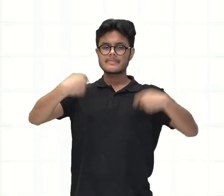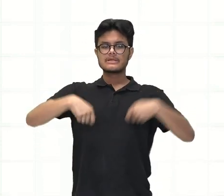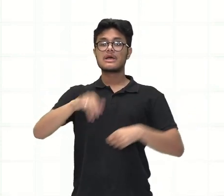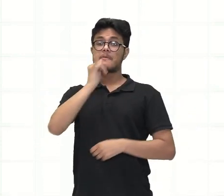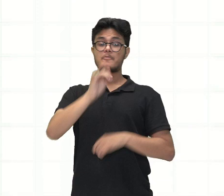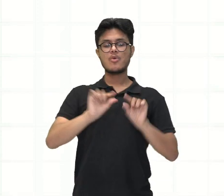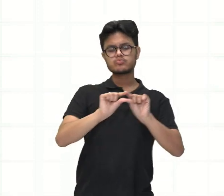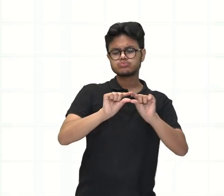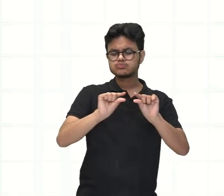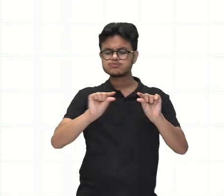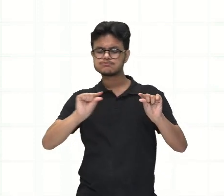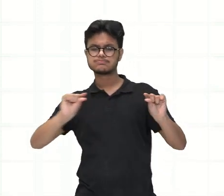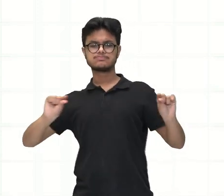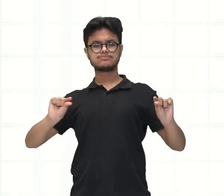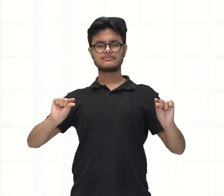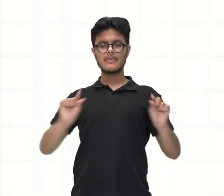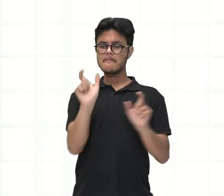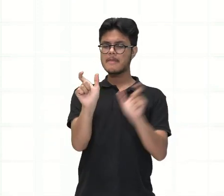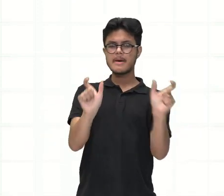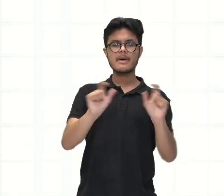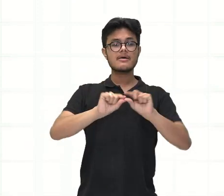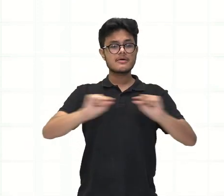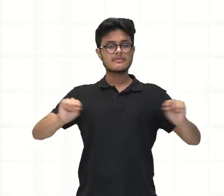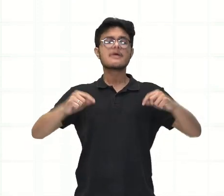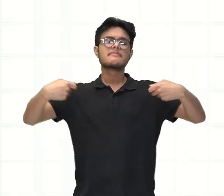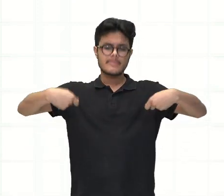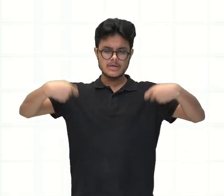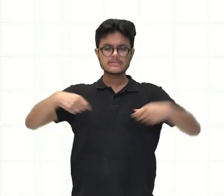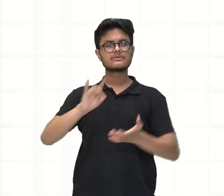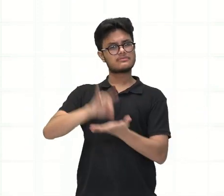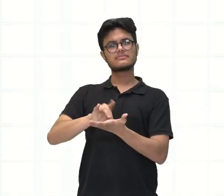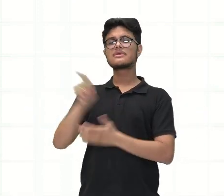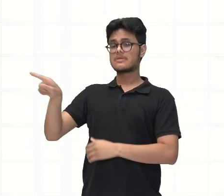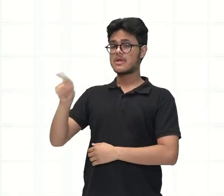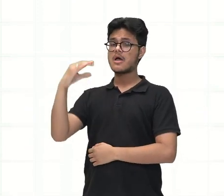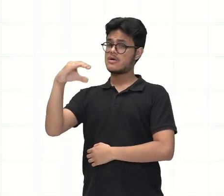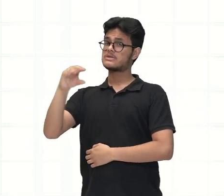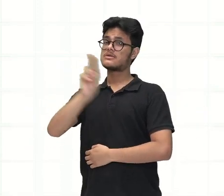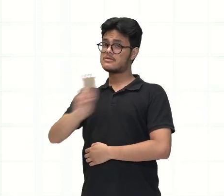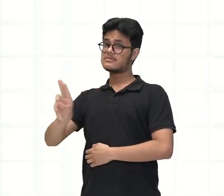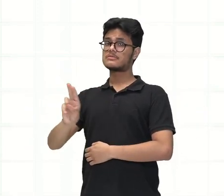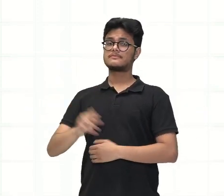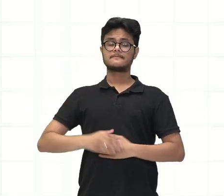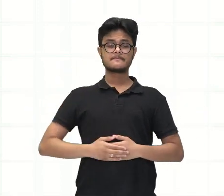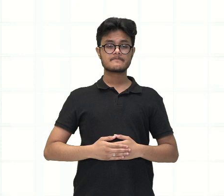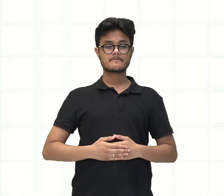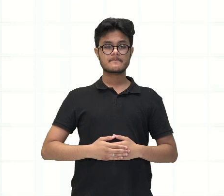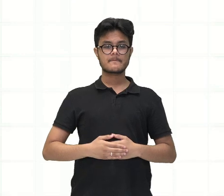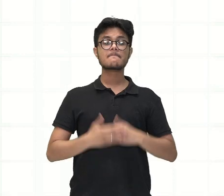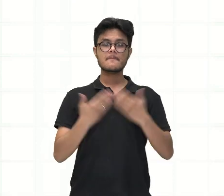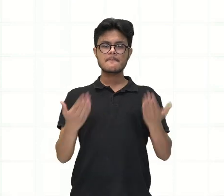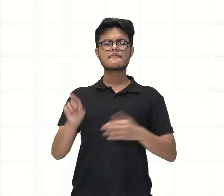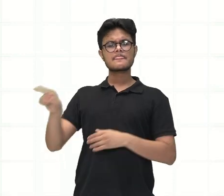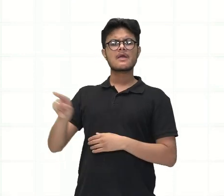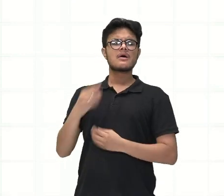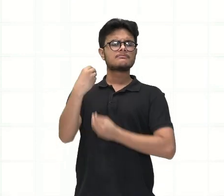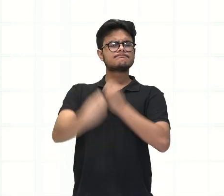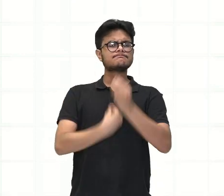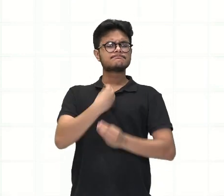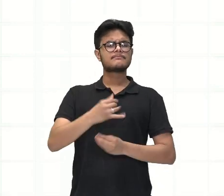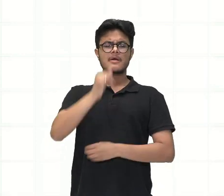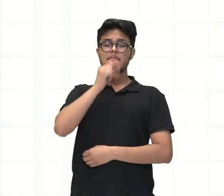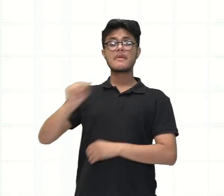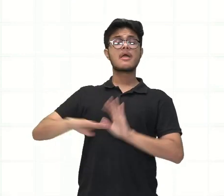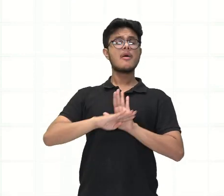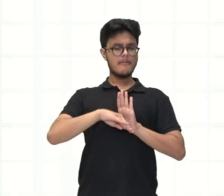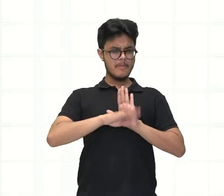sublinhar, passar esses dois riscos embaixo, tá bom? Então aí vamos continuar que quem causa a